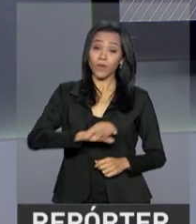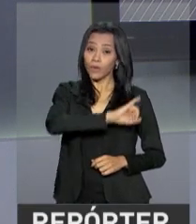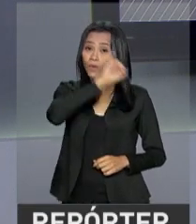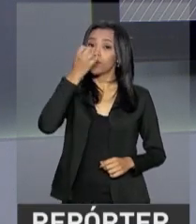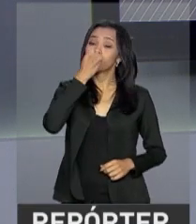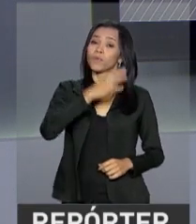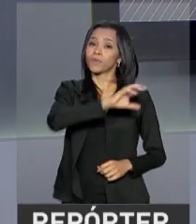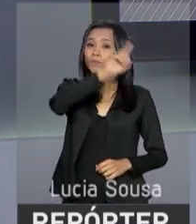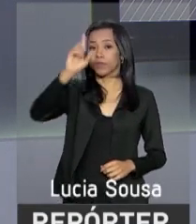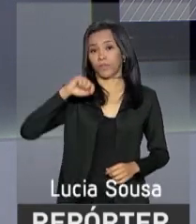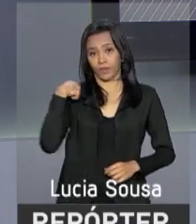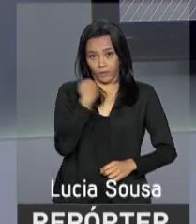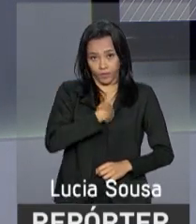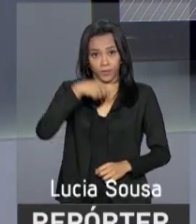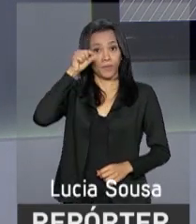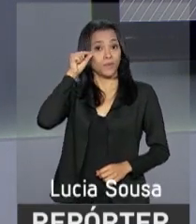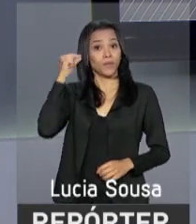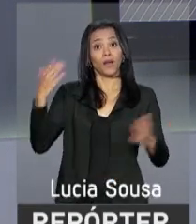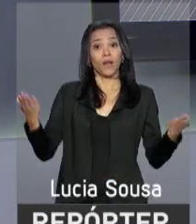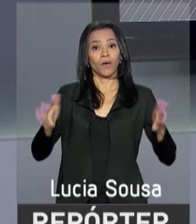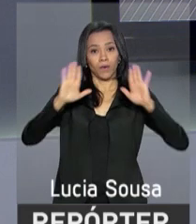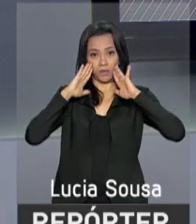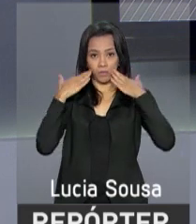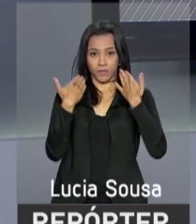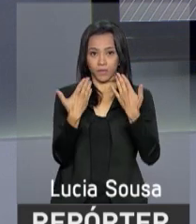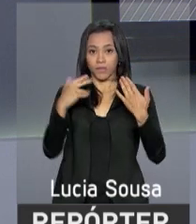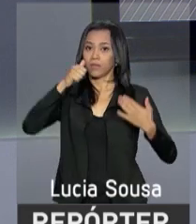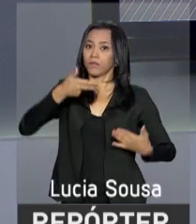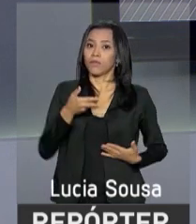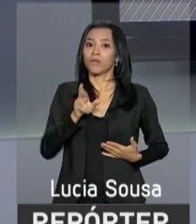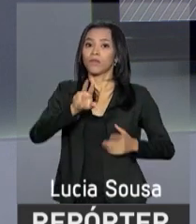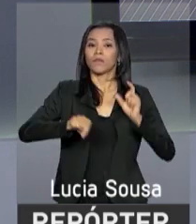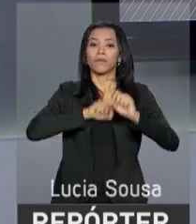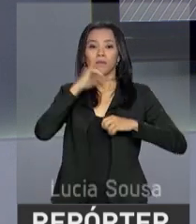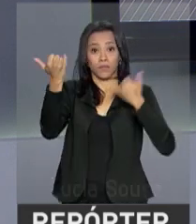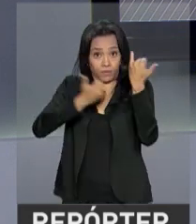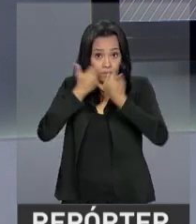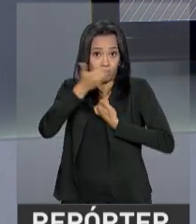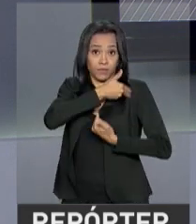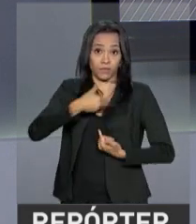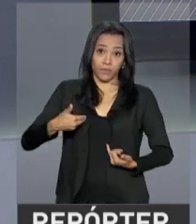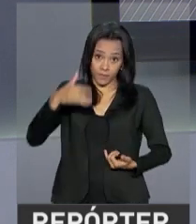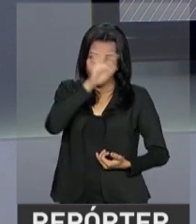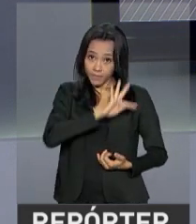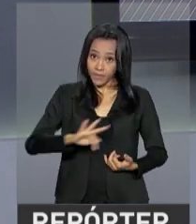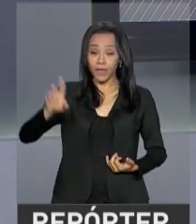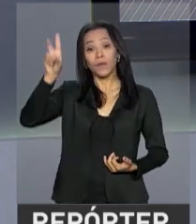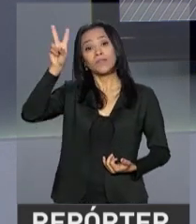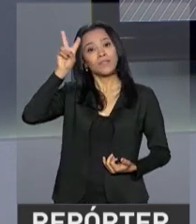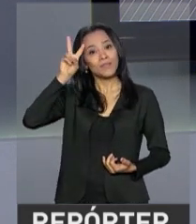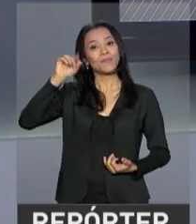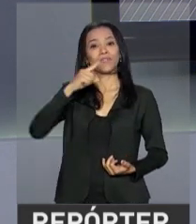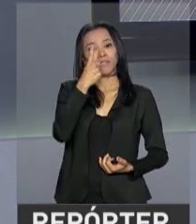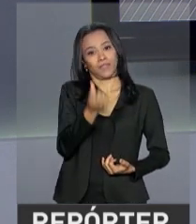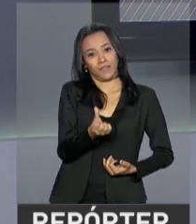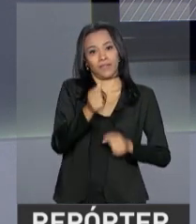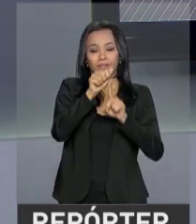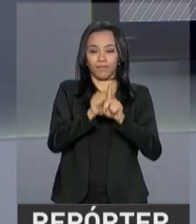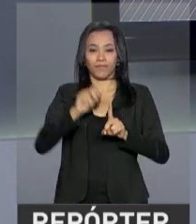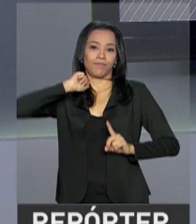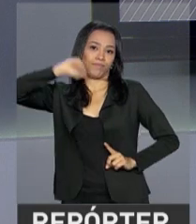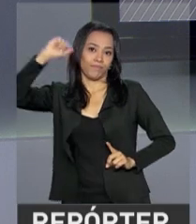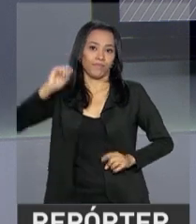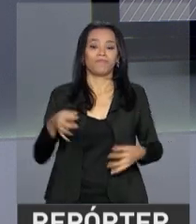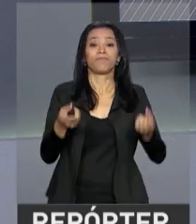Olá, bom dia. Eu sou Thaisa Dias e estamos no ar com o repórter NBR e as notícias do governo federal desta segunda-feira, 16 de